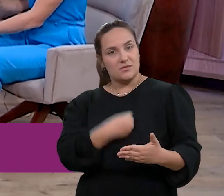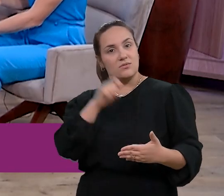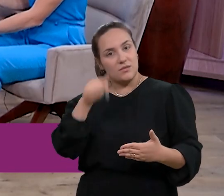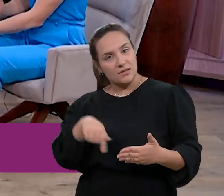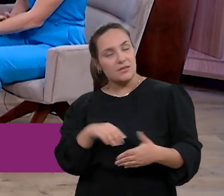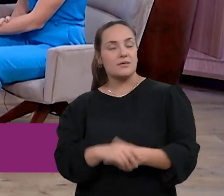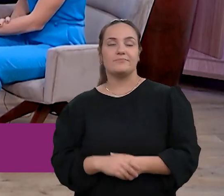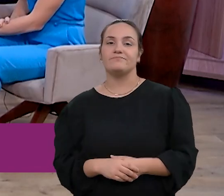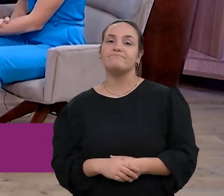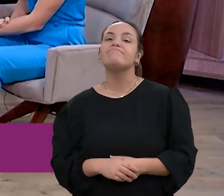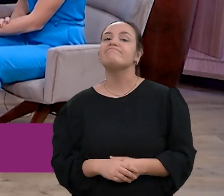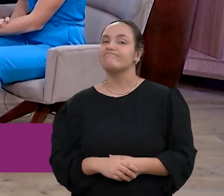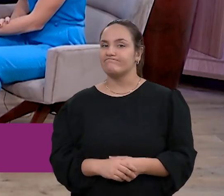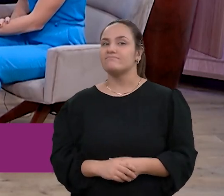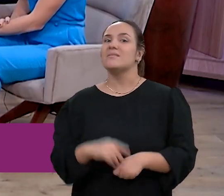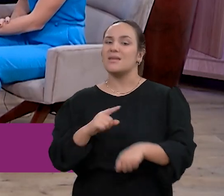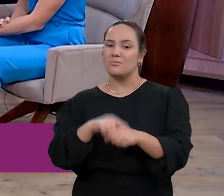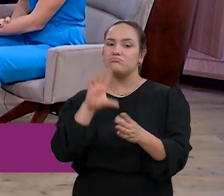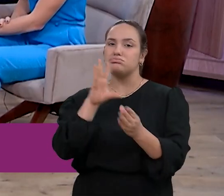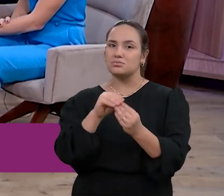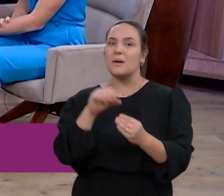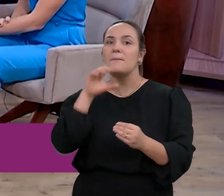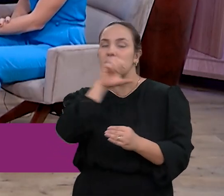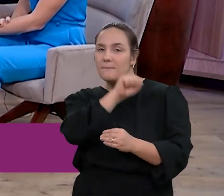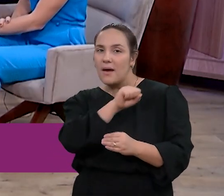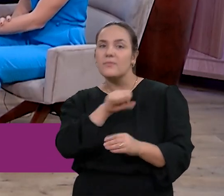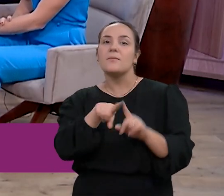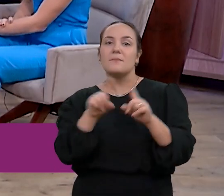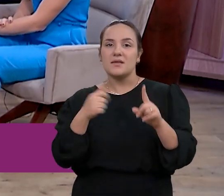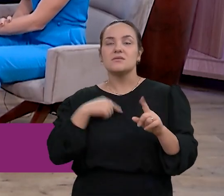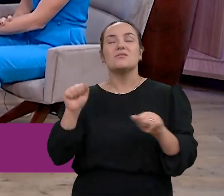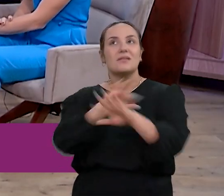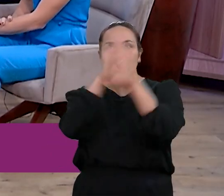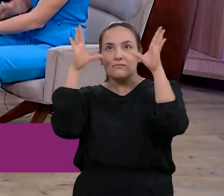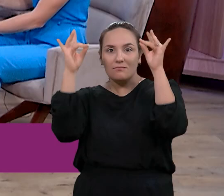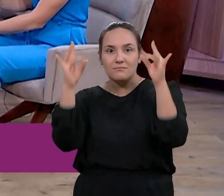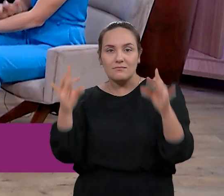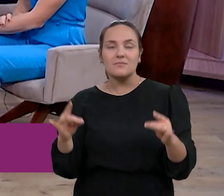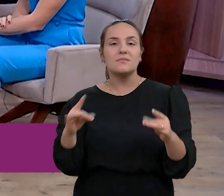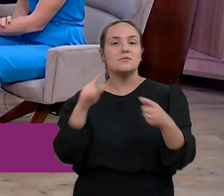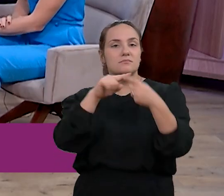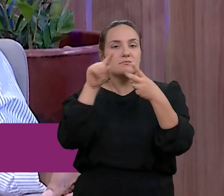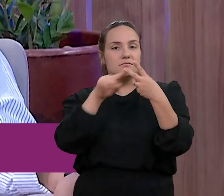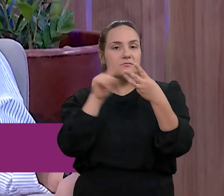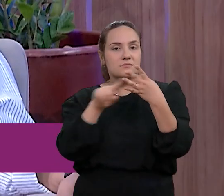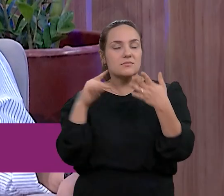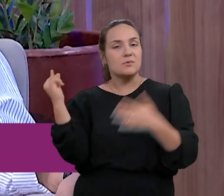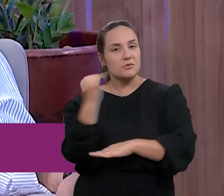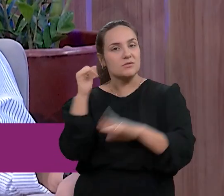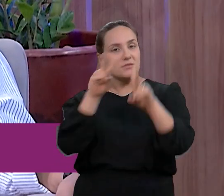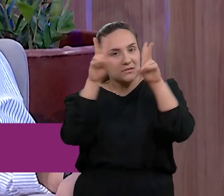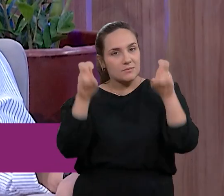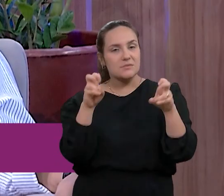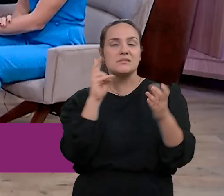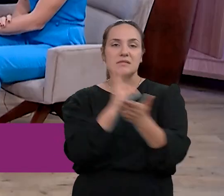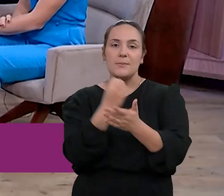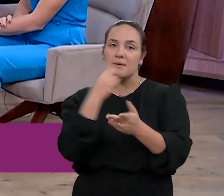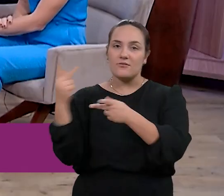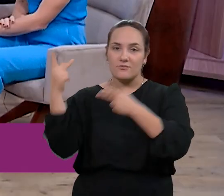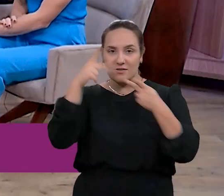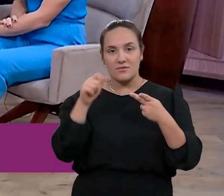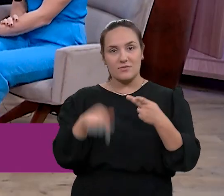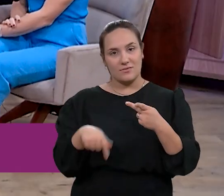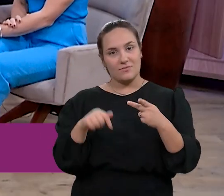curto mas eu acredito que a gente já conseguiu esclarecer vários pontos importantes aí desse tema Obrigado seja sempre muito bem-vindo aqui ao Mato Grosso do Sul